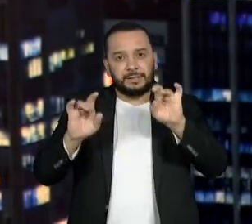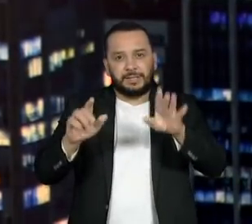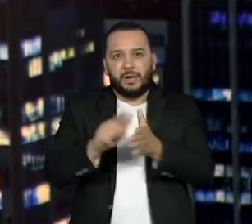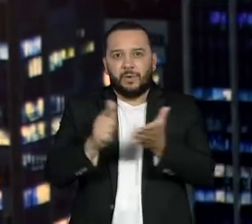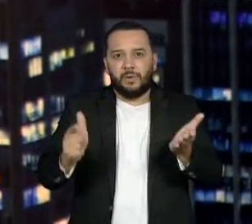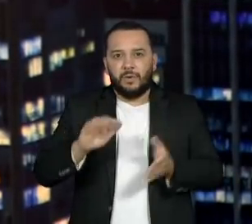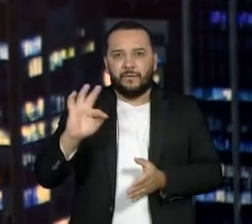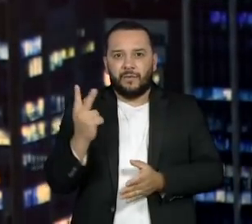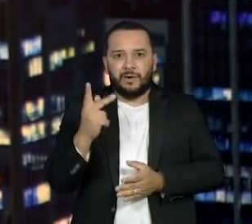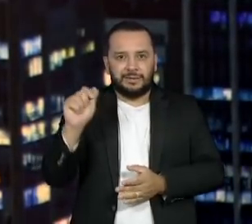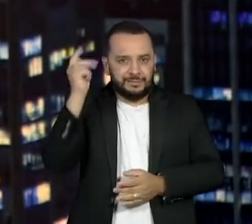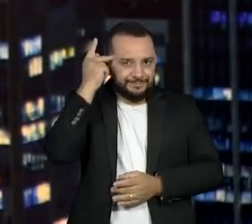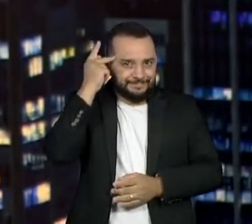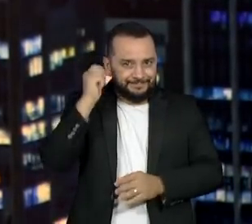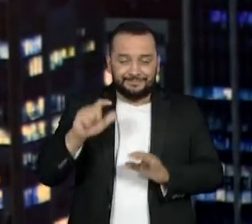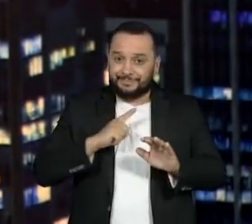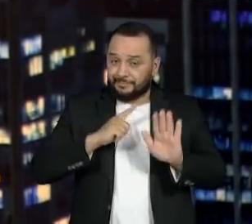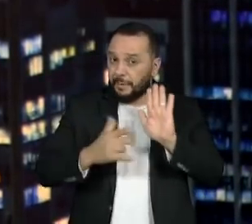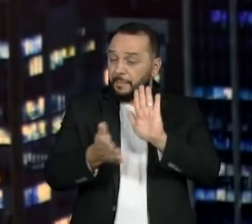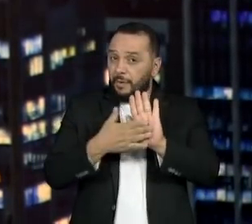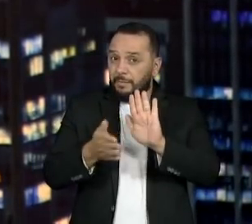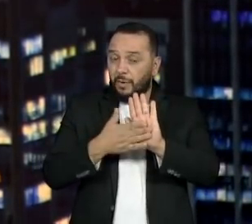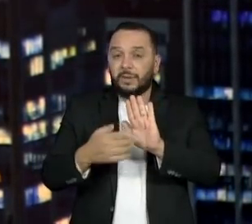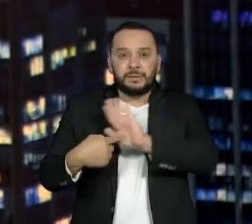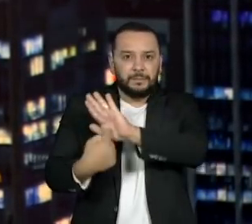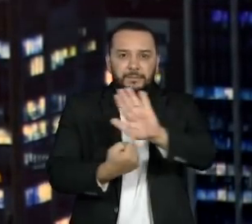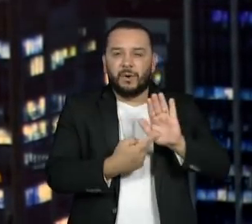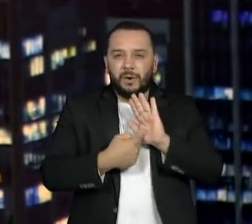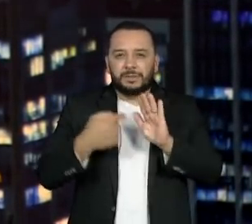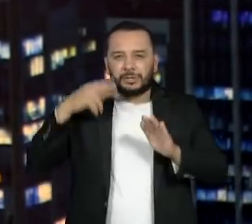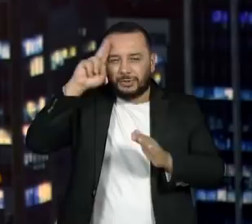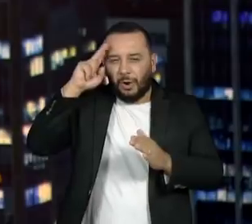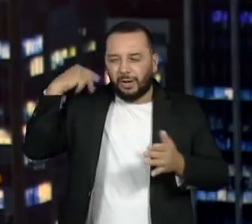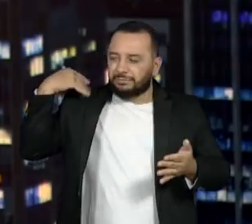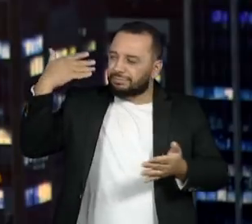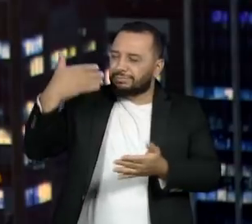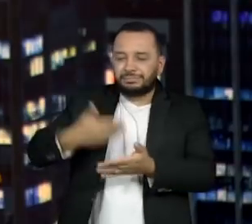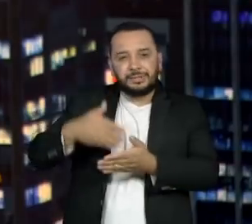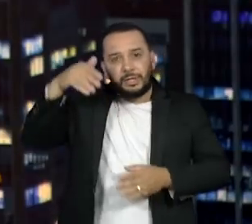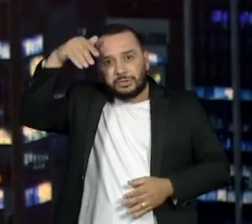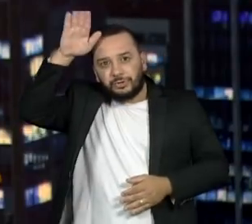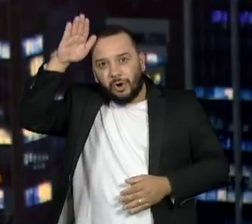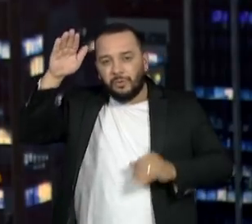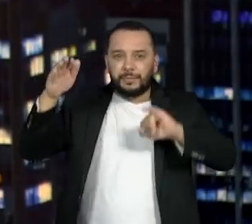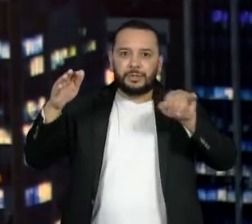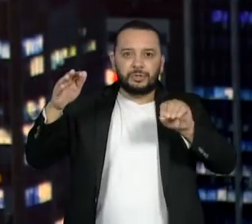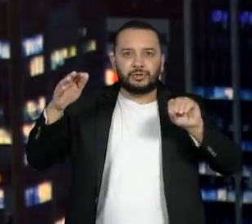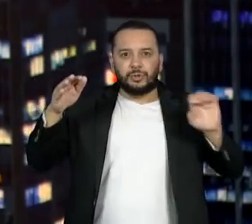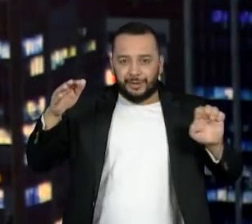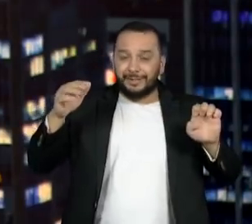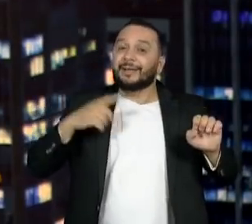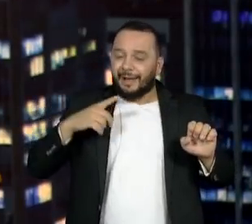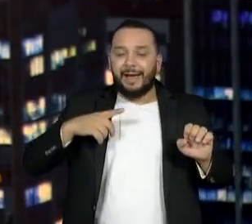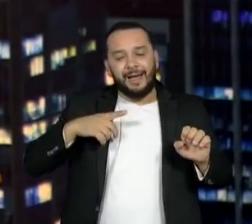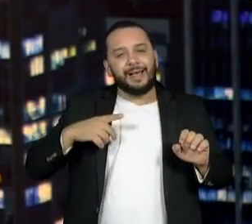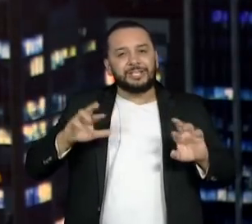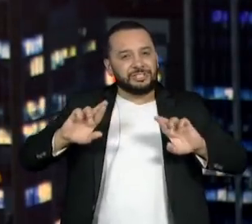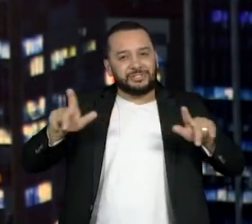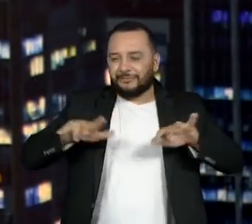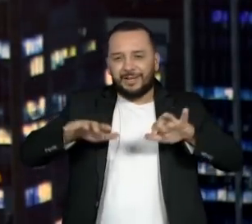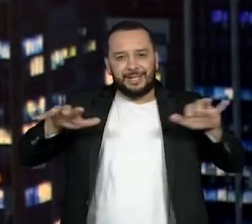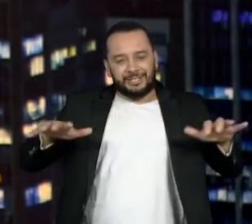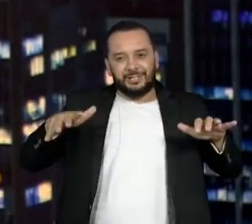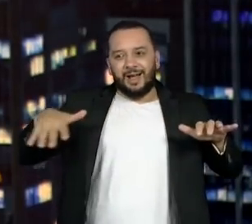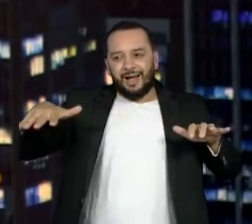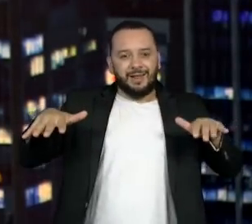Pelas propostas que apresentam e pela história na vida pública, Trump e Biden representam diferentes setores da política americana.